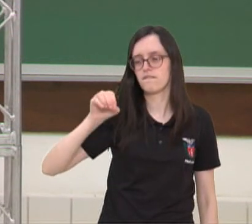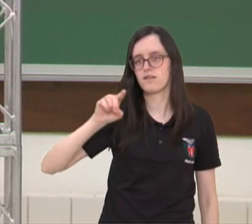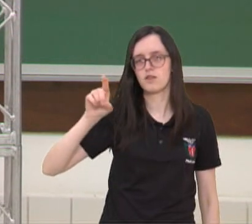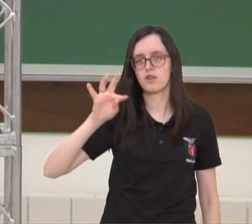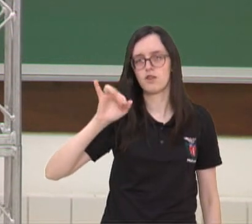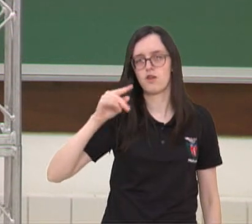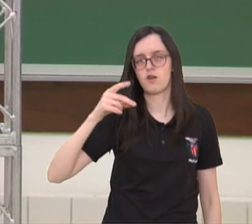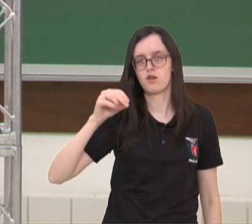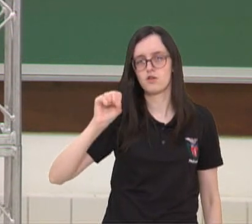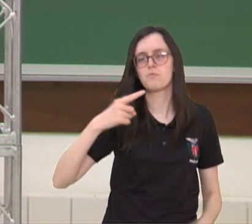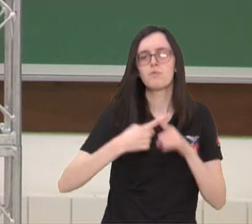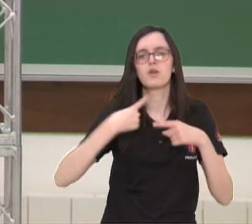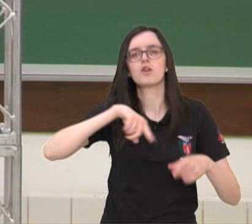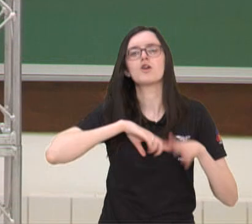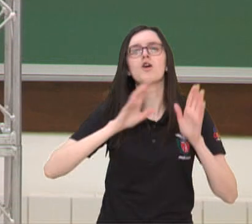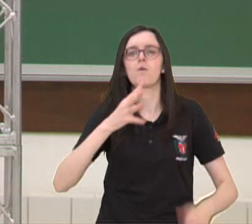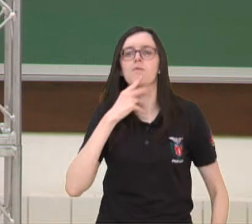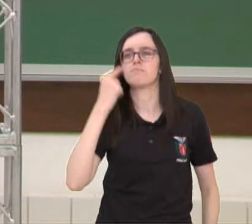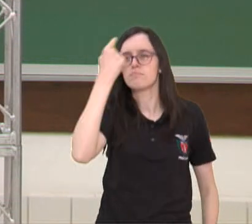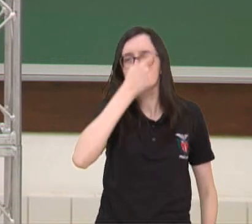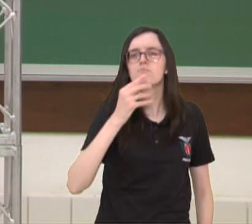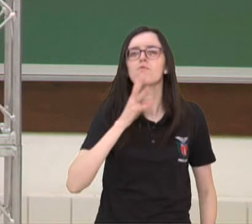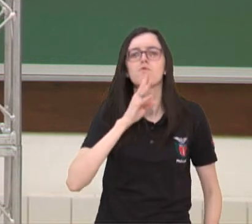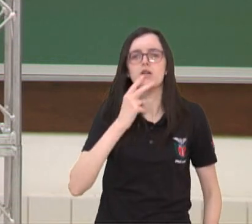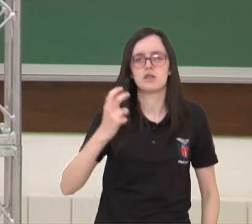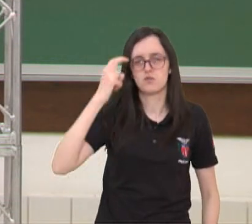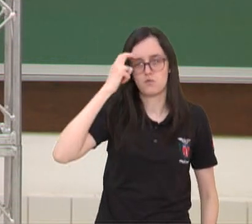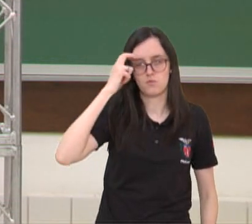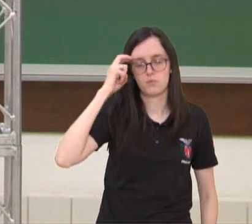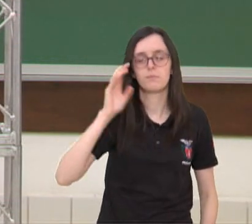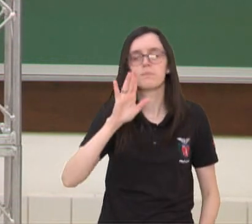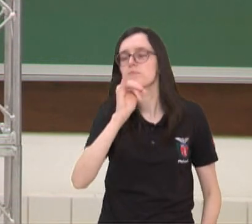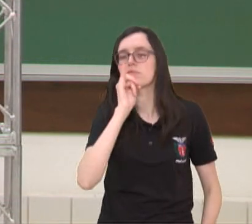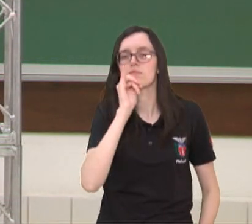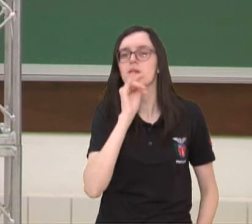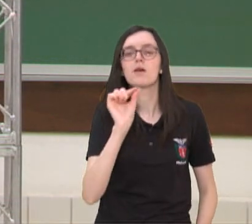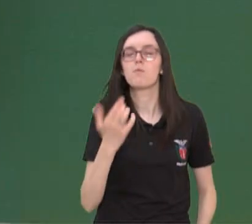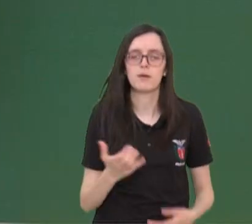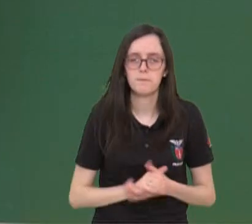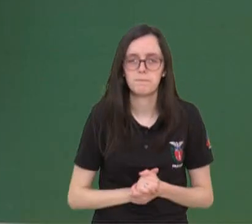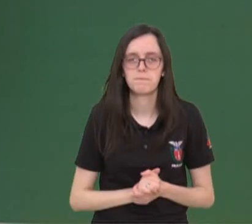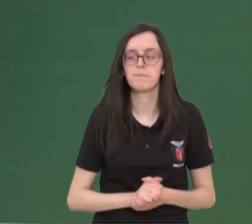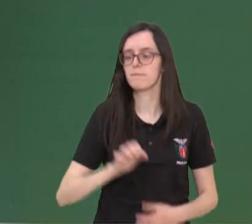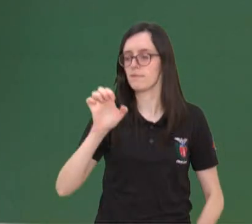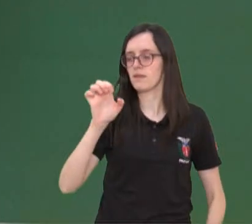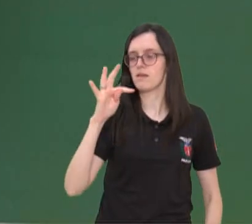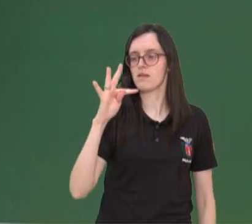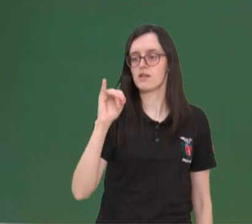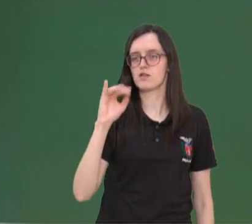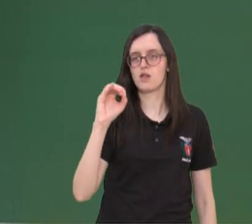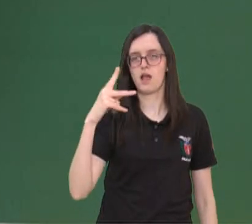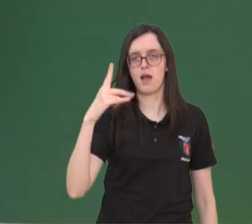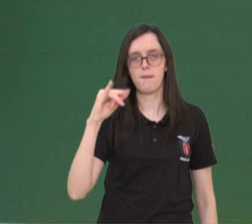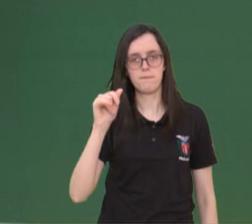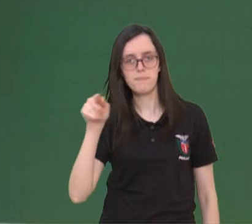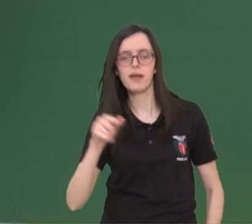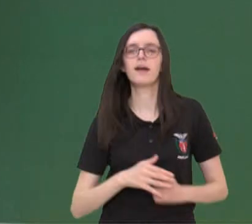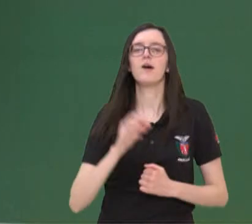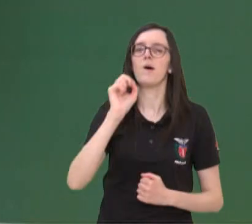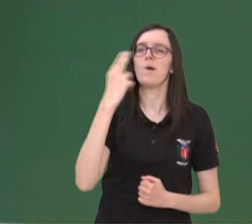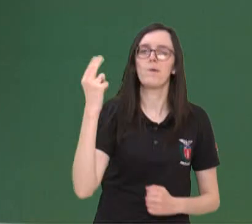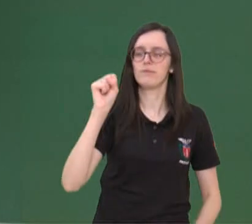conhecemos esses semblantes, essa cultura. Você tem, por exemplo, aqui da Etiópia, ou